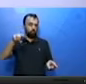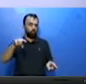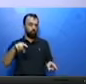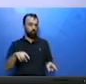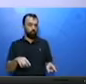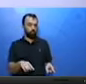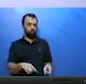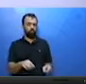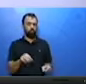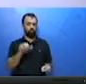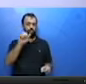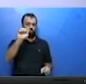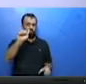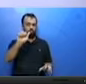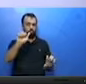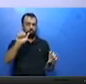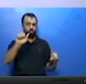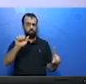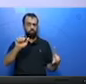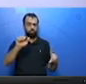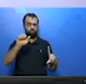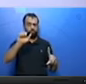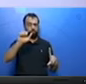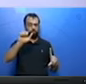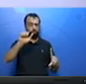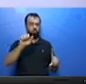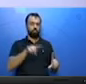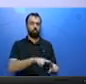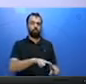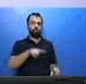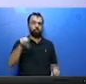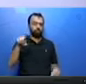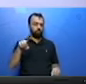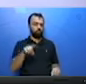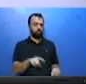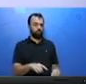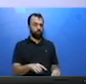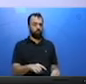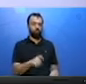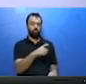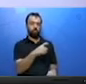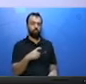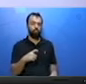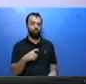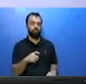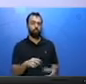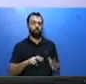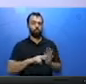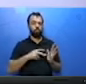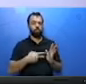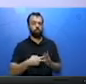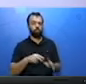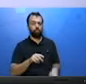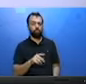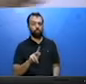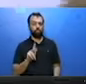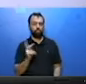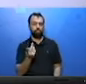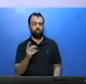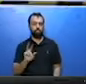AD, eu tenho que calcular Pitágoras, chamando isso aqui de x, que é a hipotenusa. Eu aplico Pitágoras,